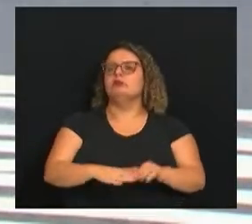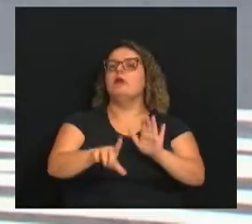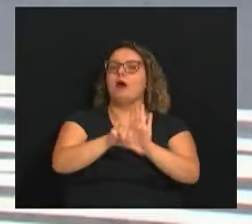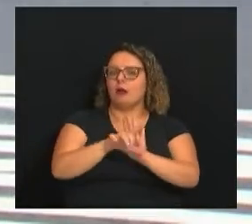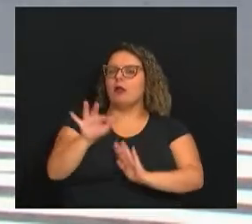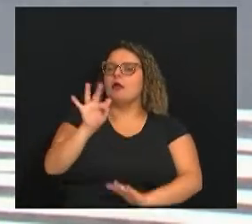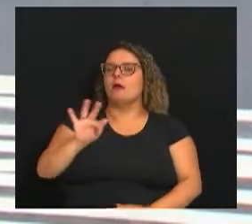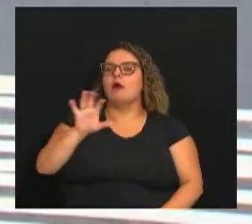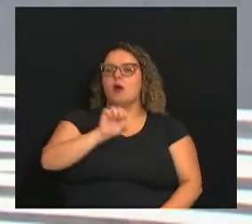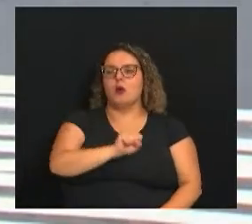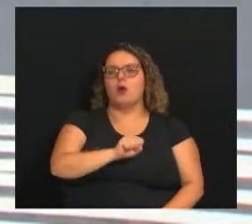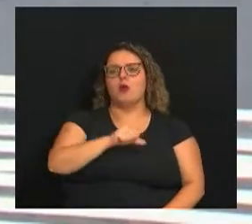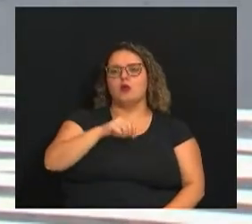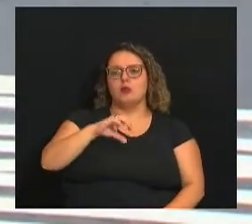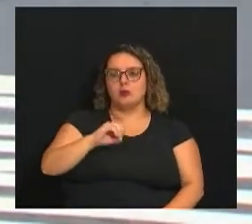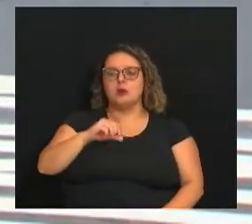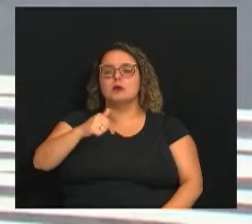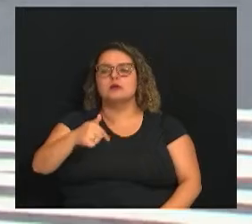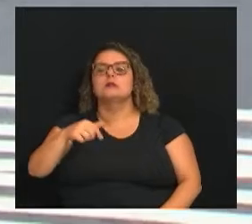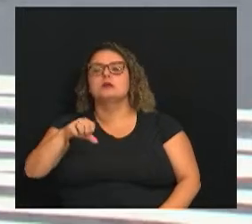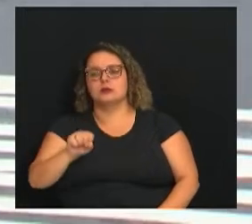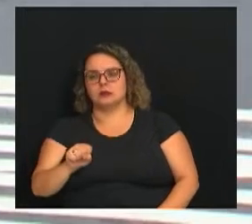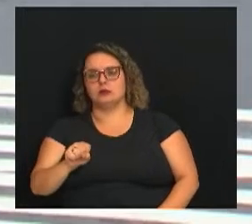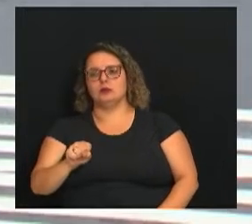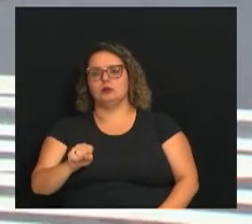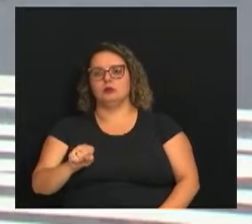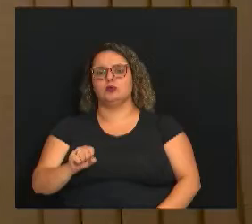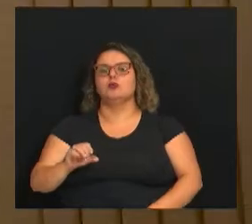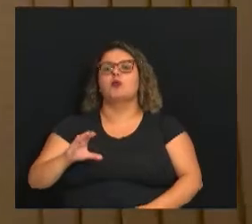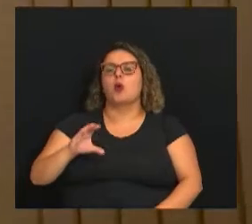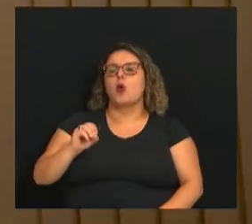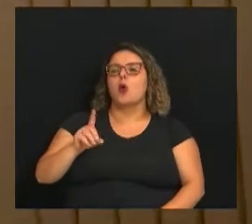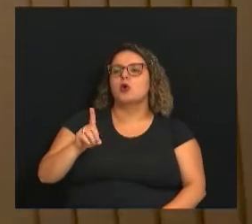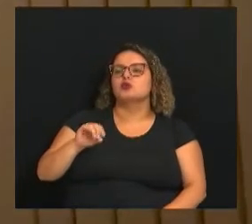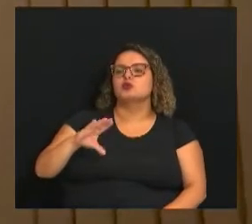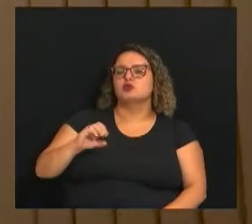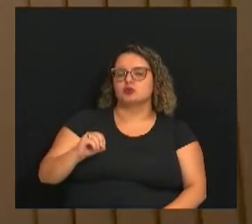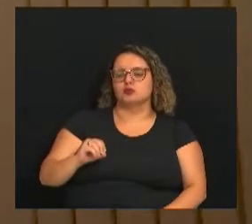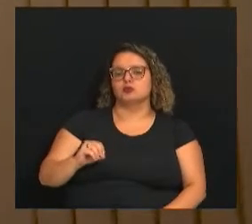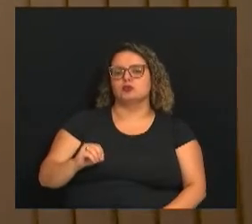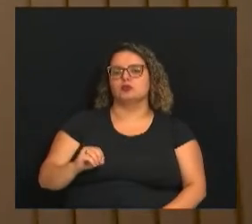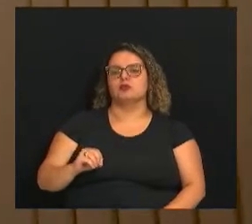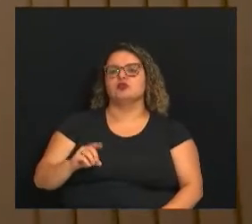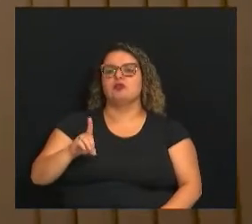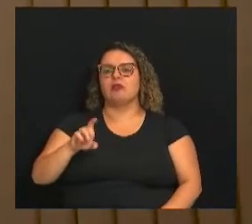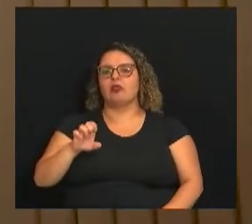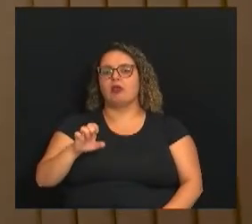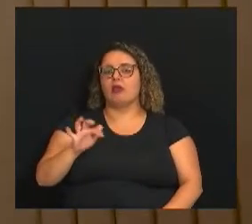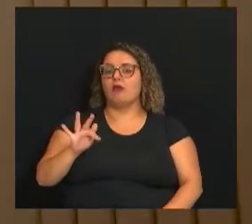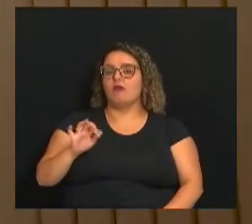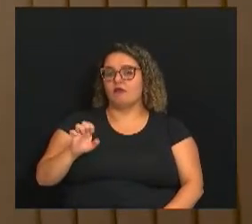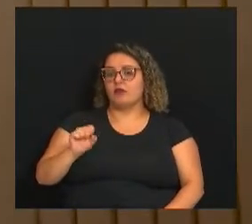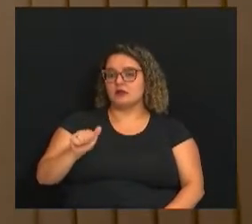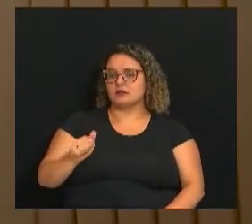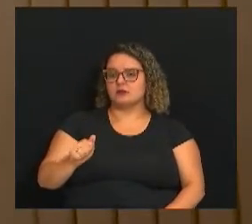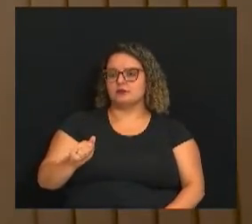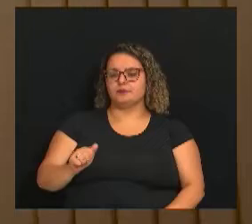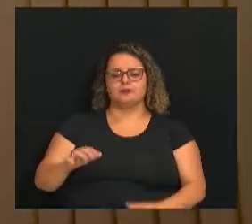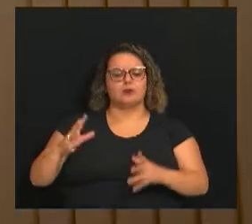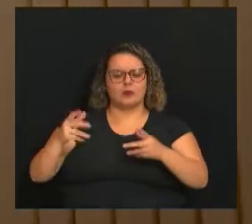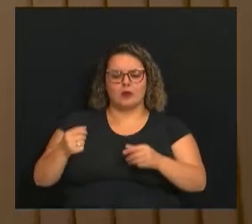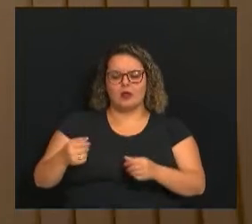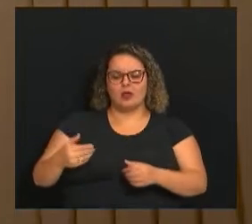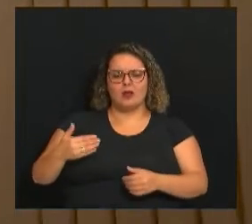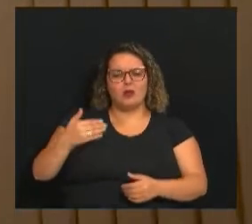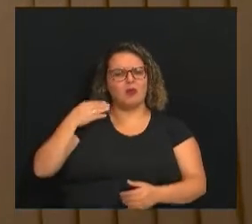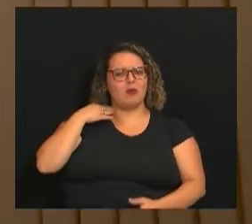Federal 8.078, do Código de Defesa do Consumidor. Se ele se sentir lesado com essas cobranças